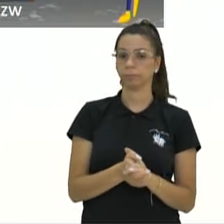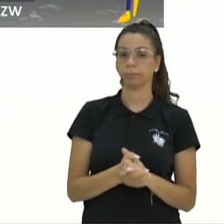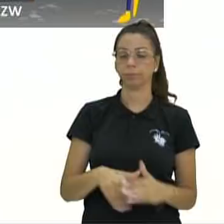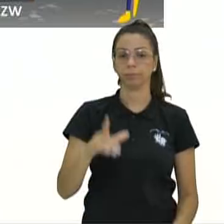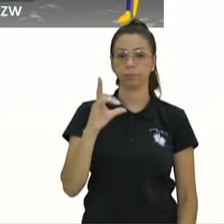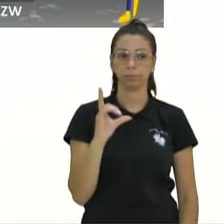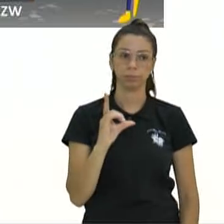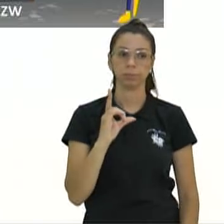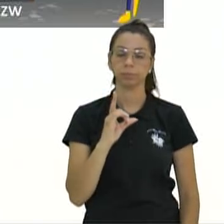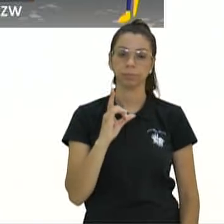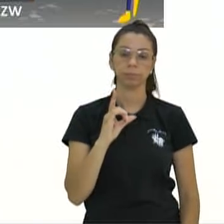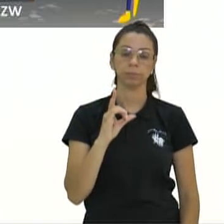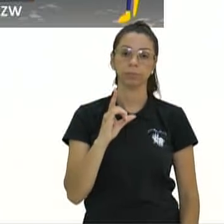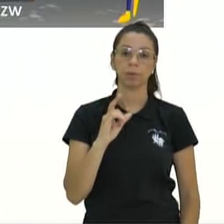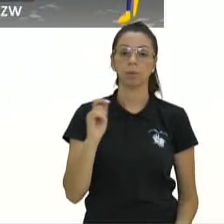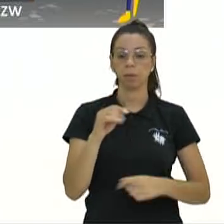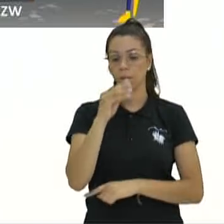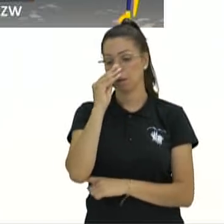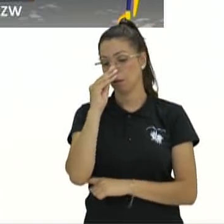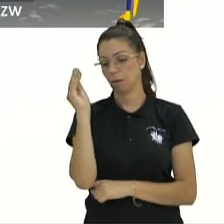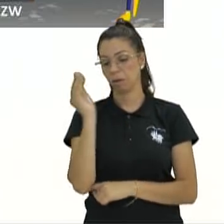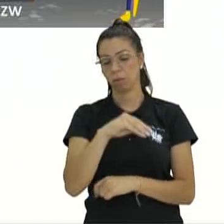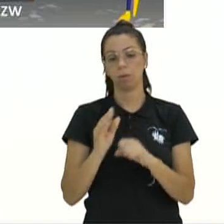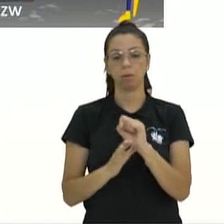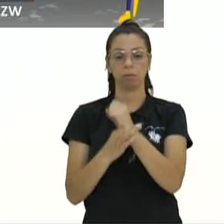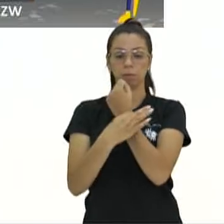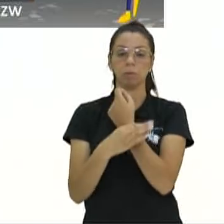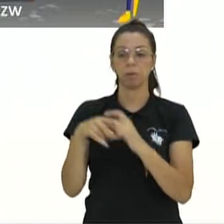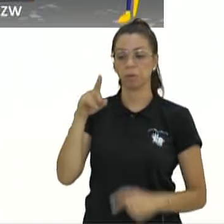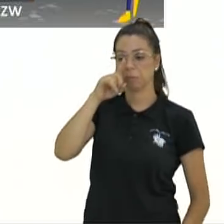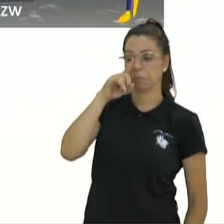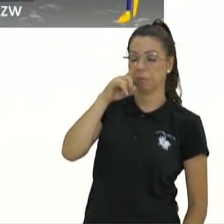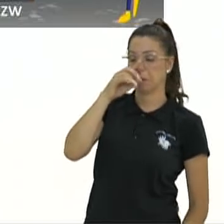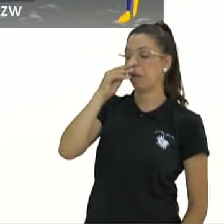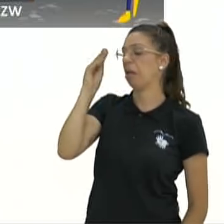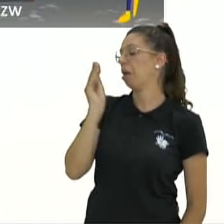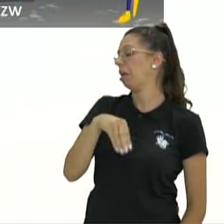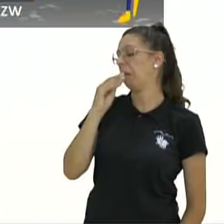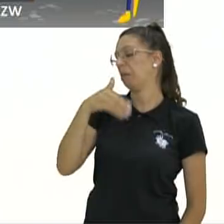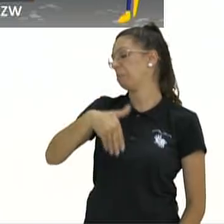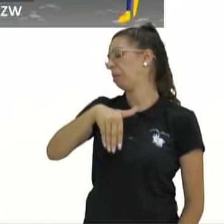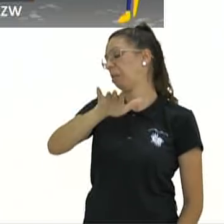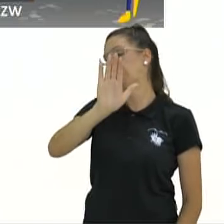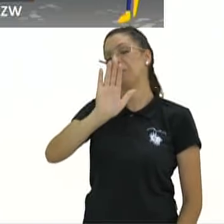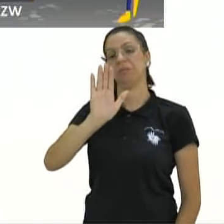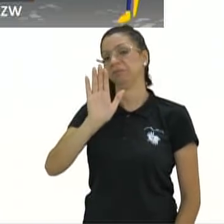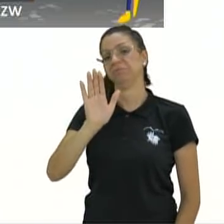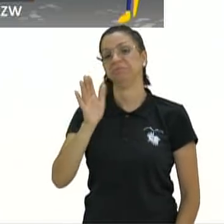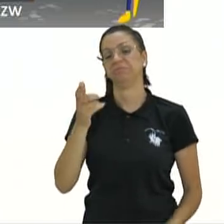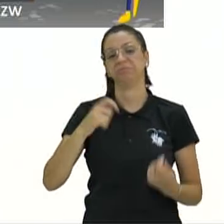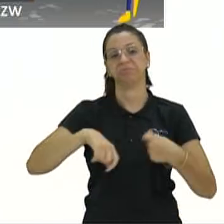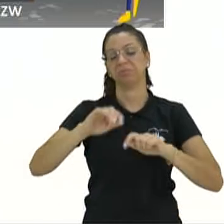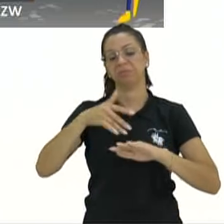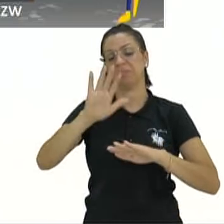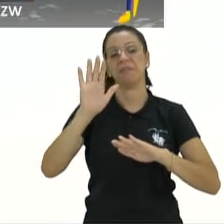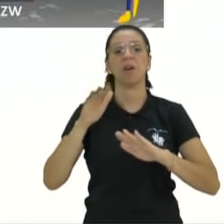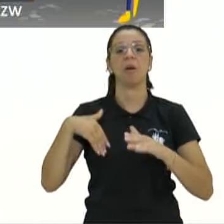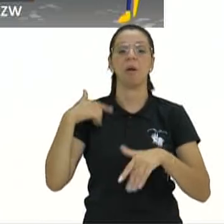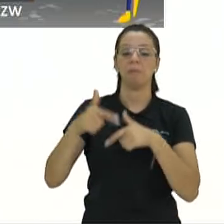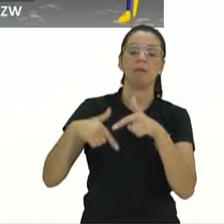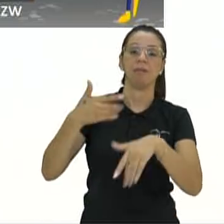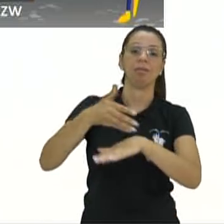D, deve ignorar a segurança e os riscos, né? Isso é balela, nem vale a pena levar em conta, vamos